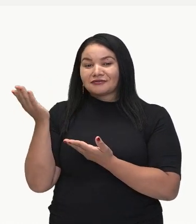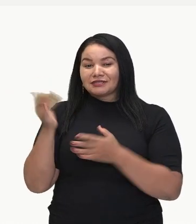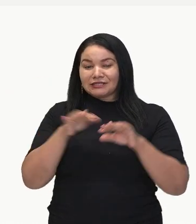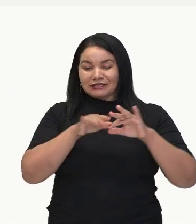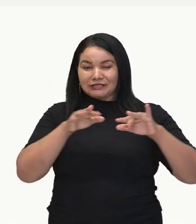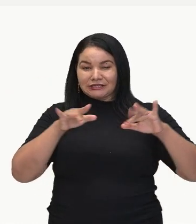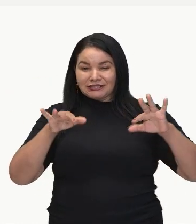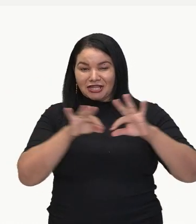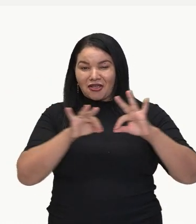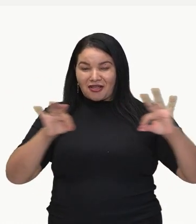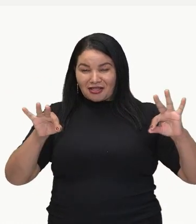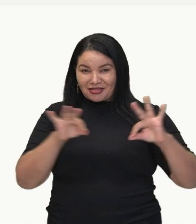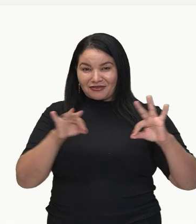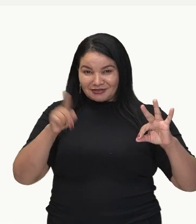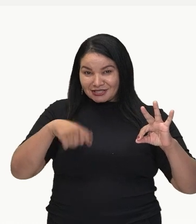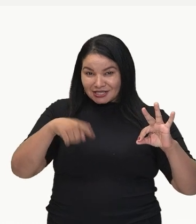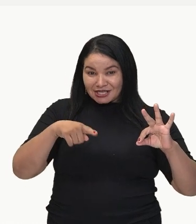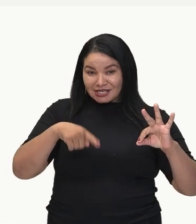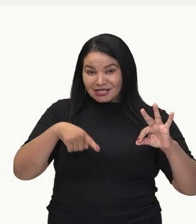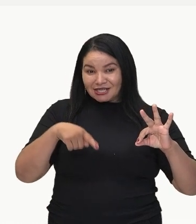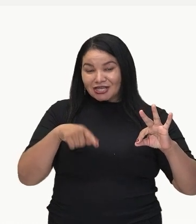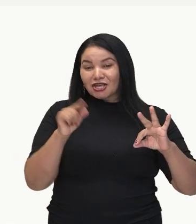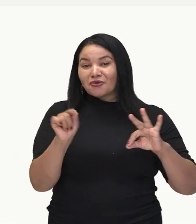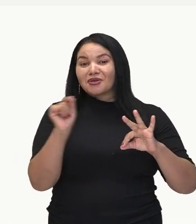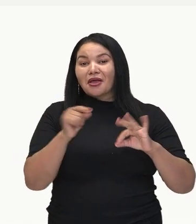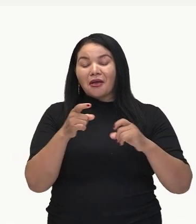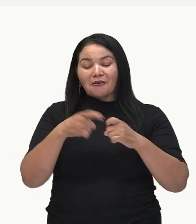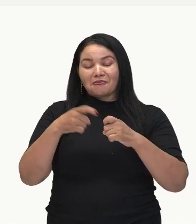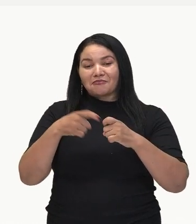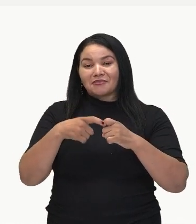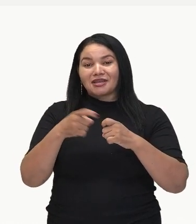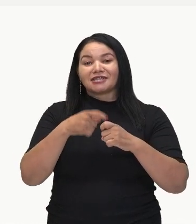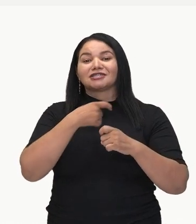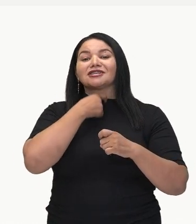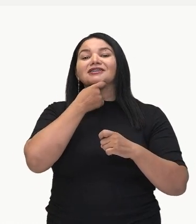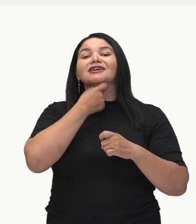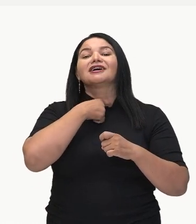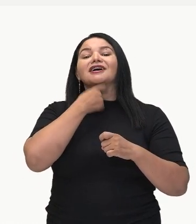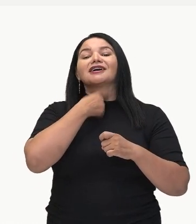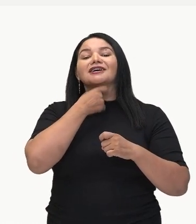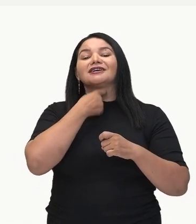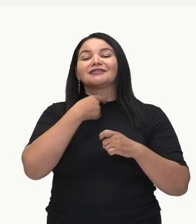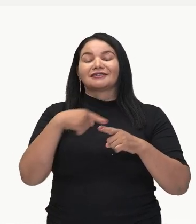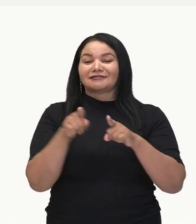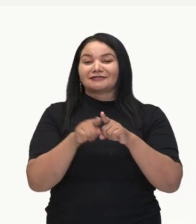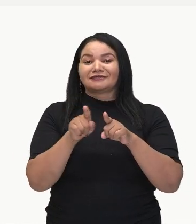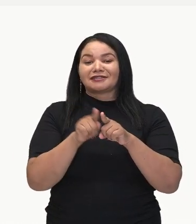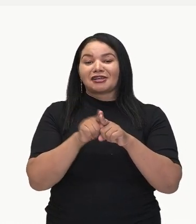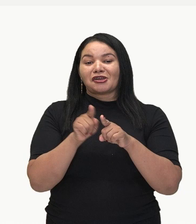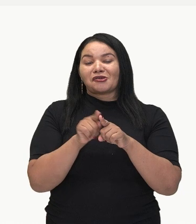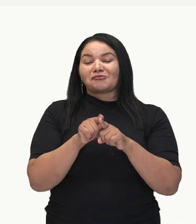Otorrinolaringologista, muito bem. É o especialista em garganta,